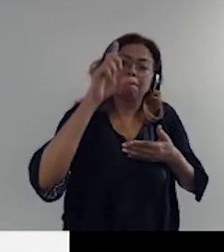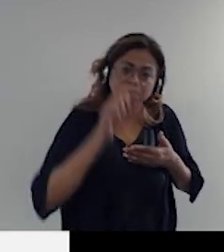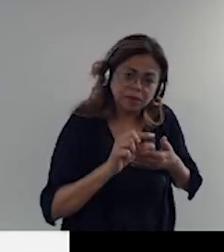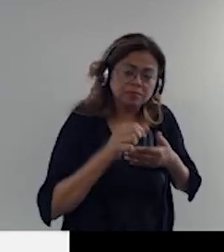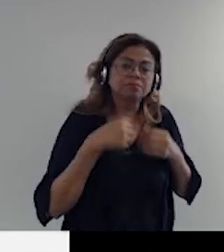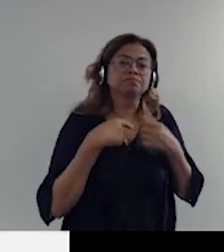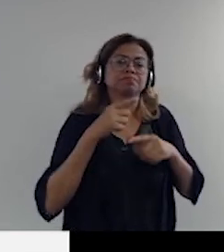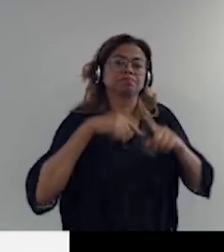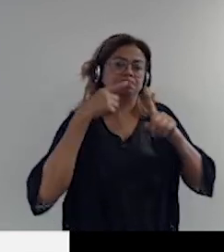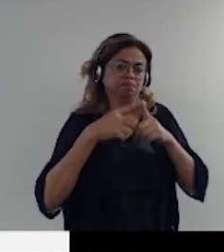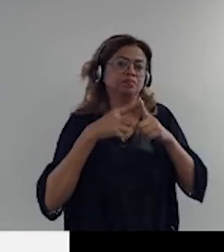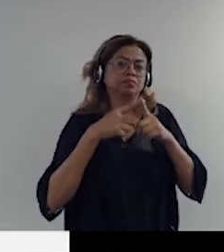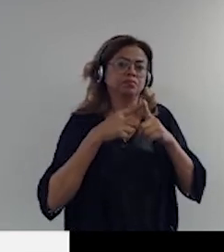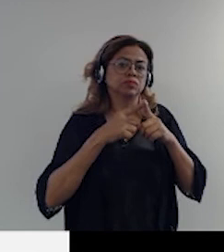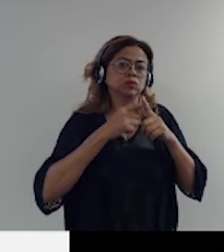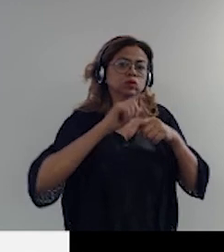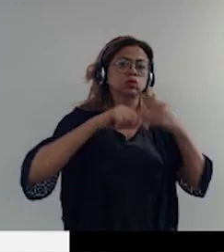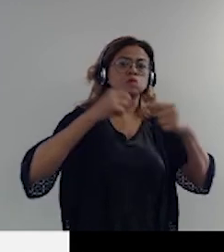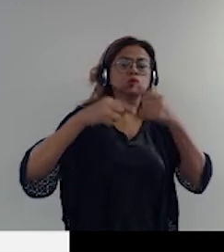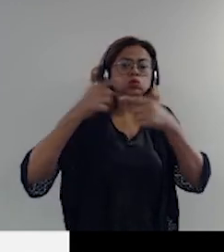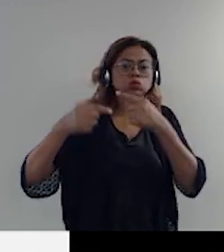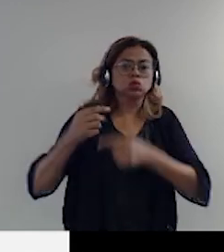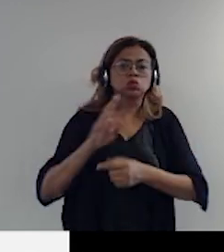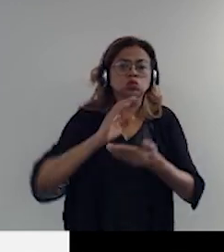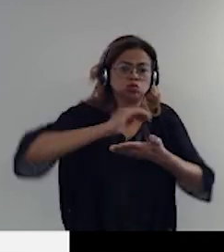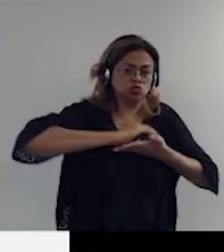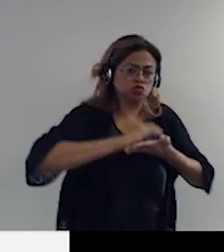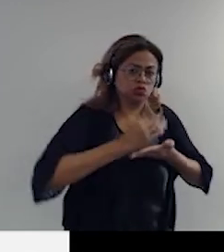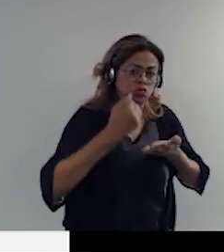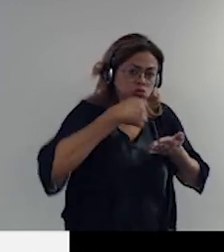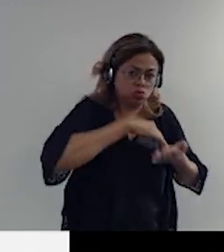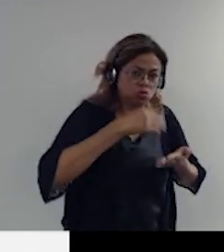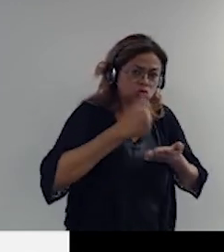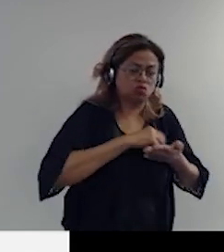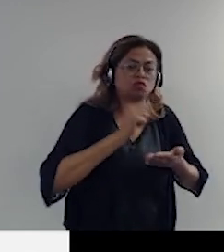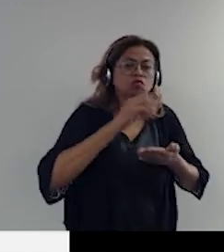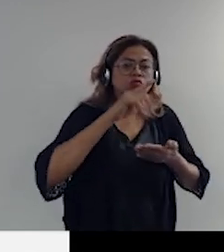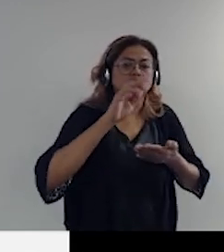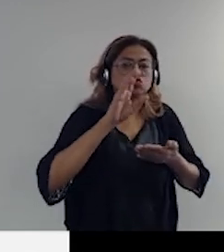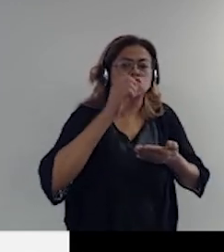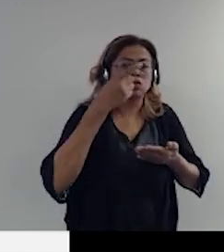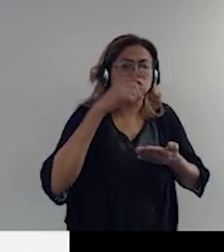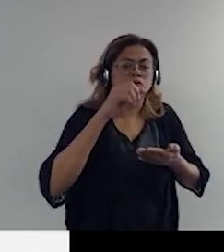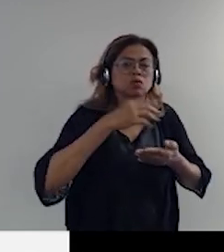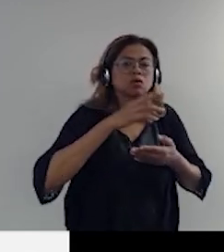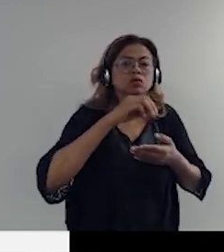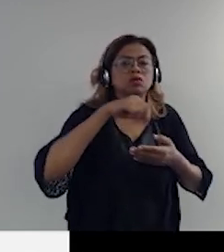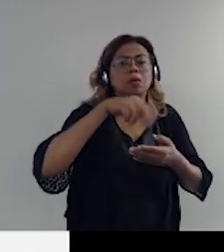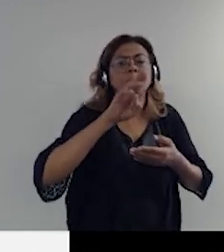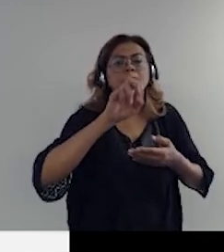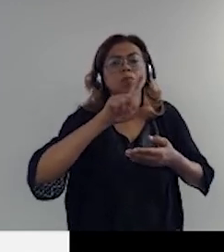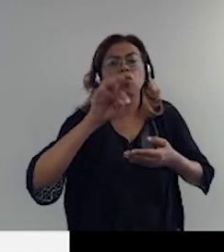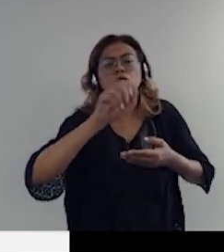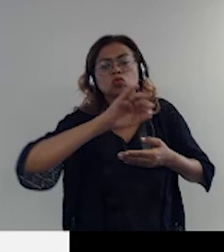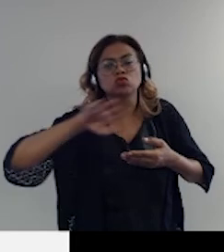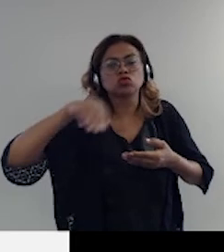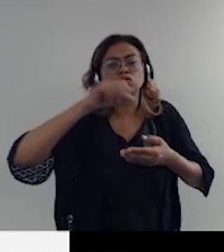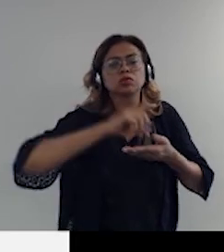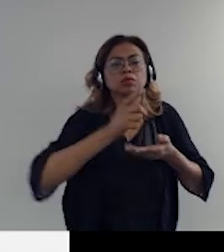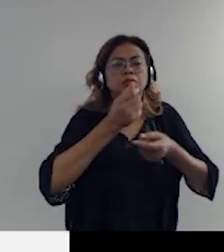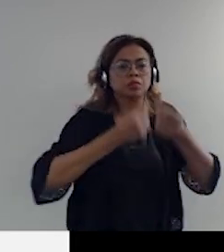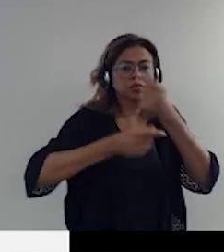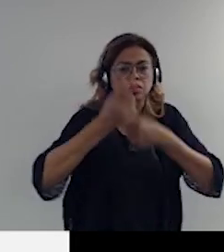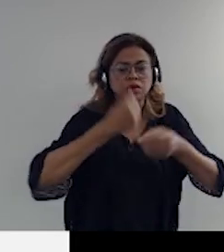pandemia. Os demais fundos de investimento, fundo de ações, multimercados, ETFs, fundos